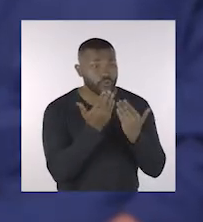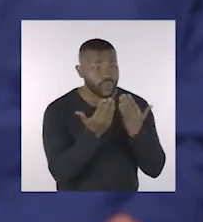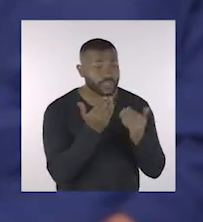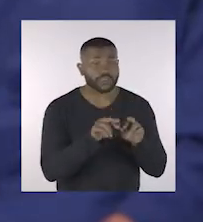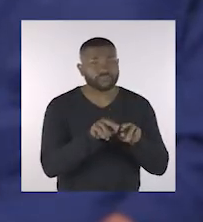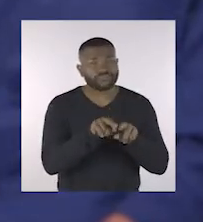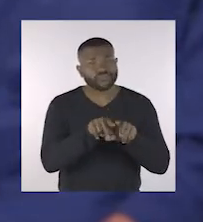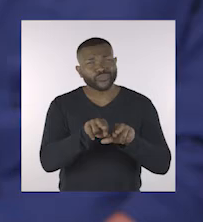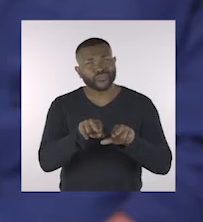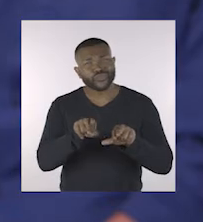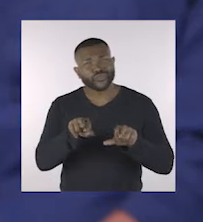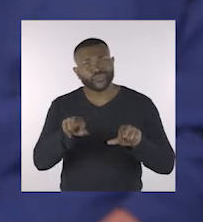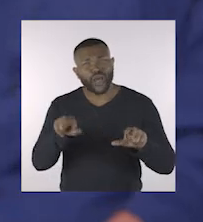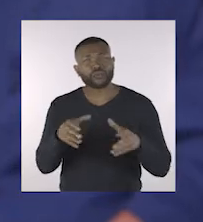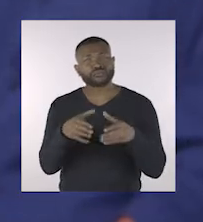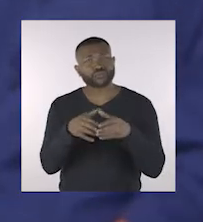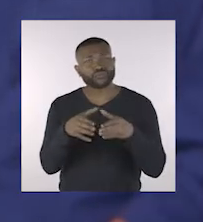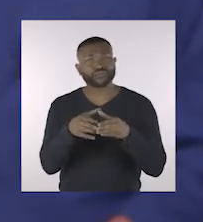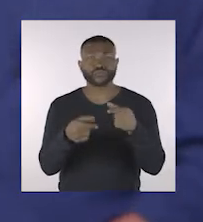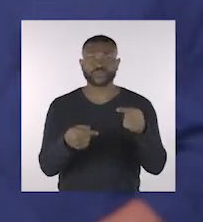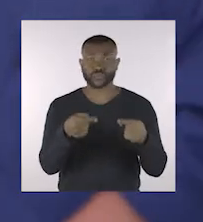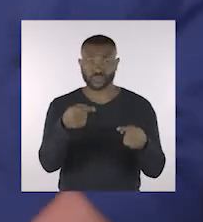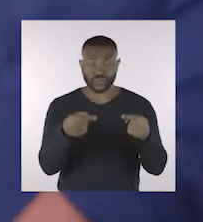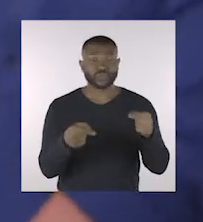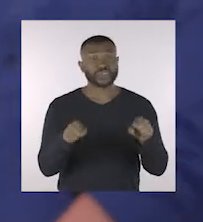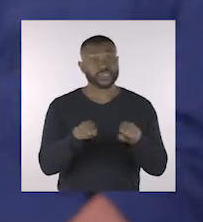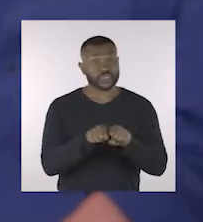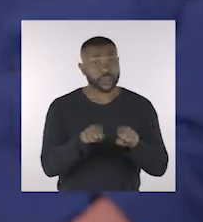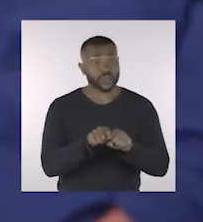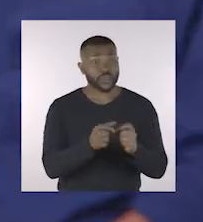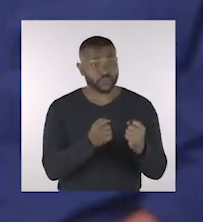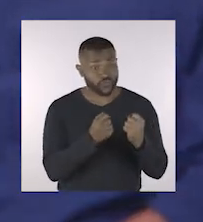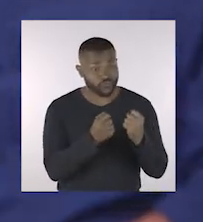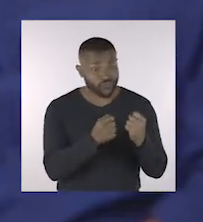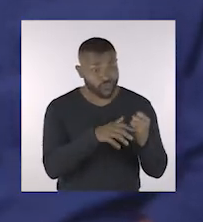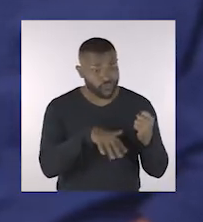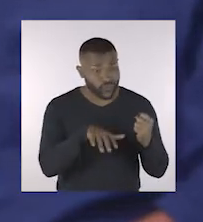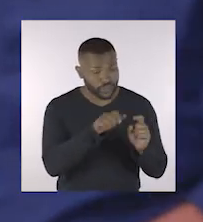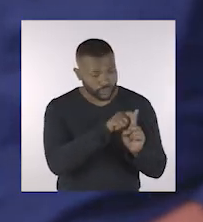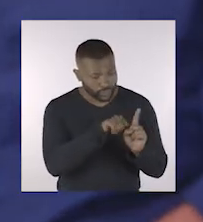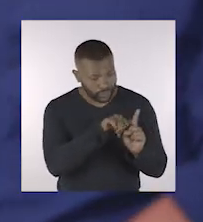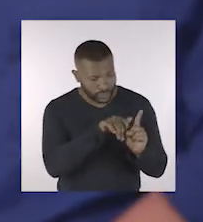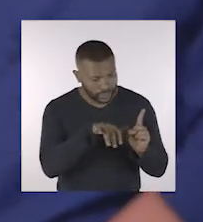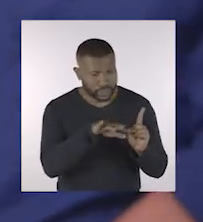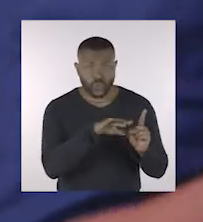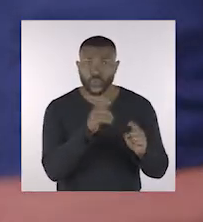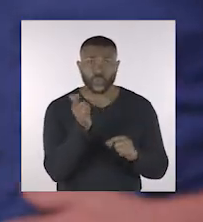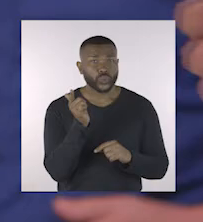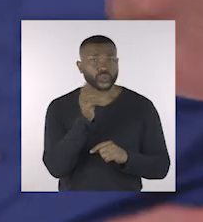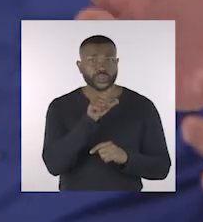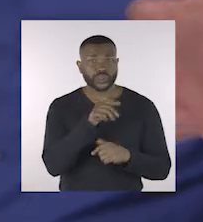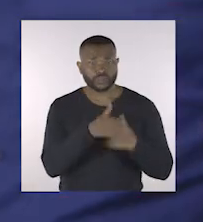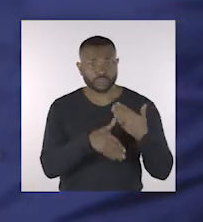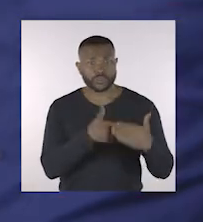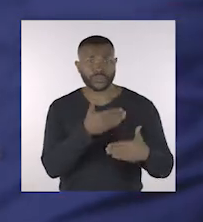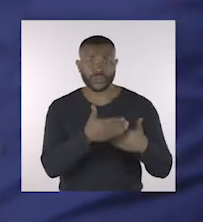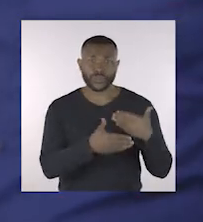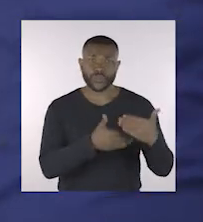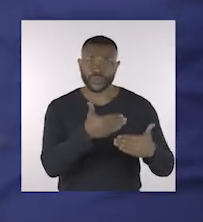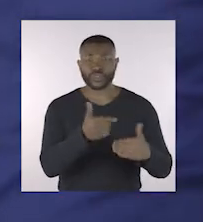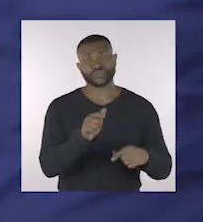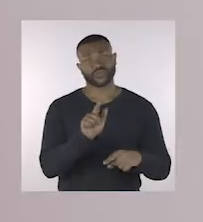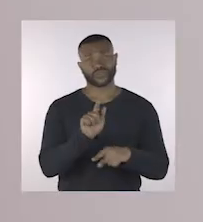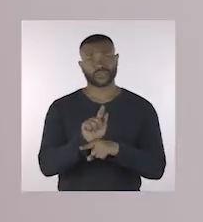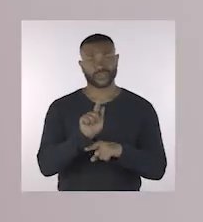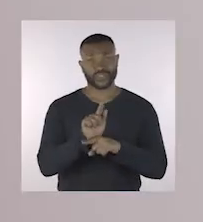com as pessoas conversar com as várias forças políticas com as várias forças sociais a gente não consegue levar